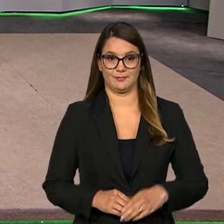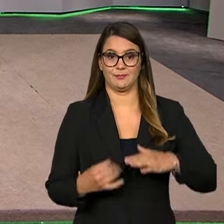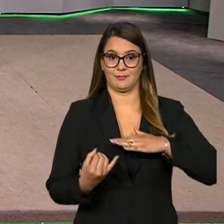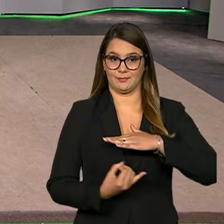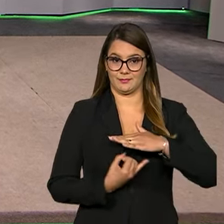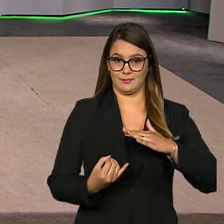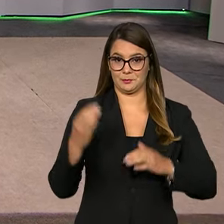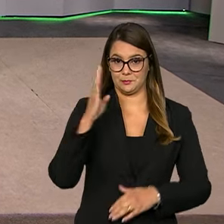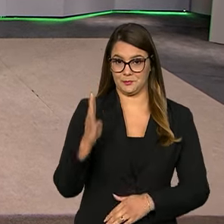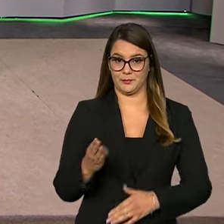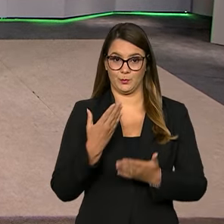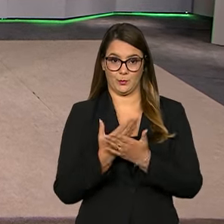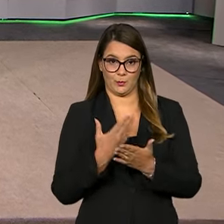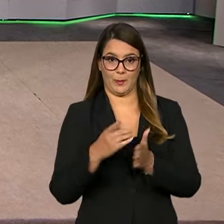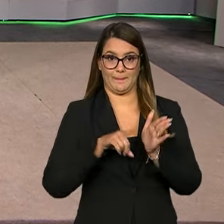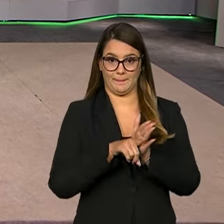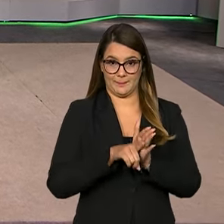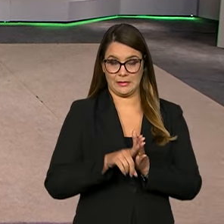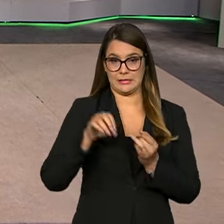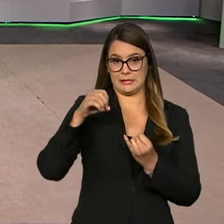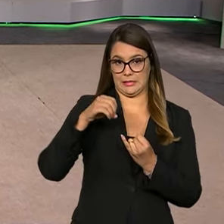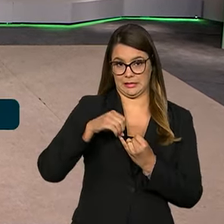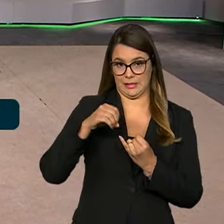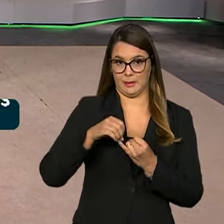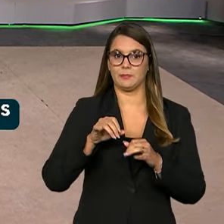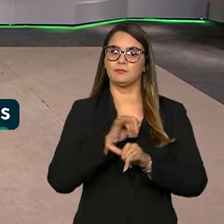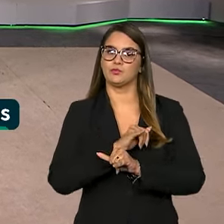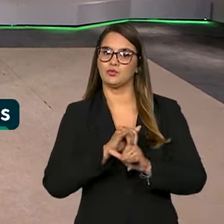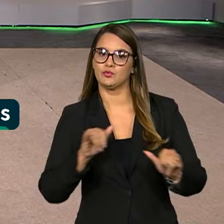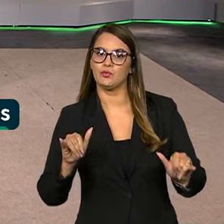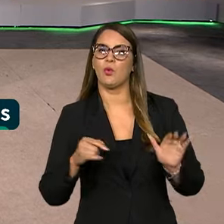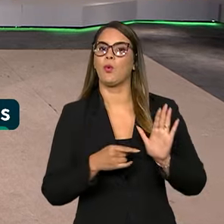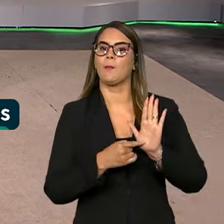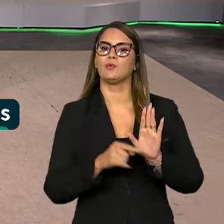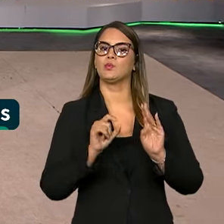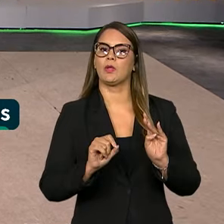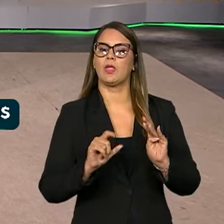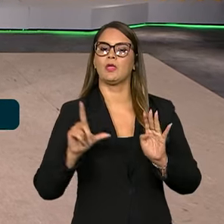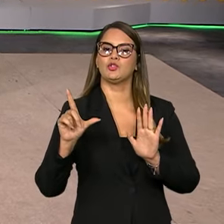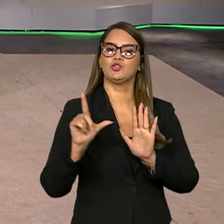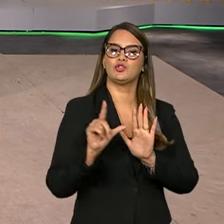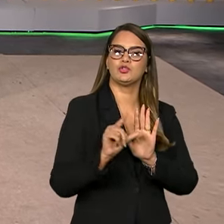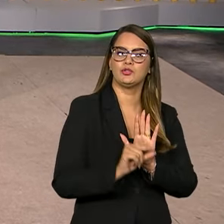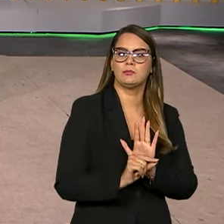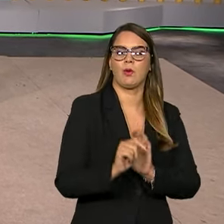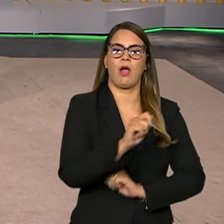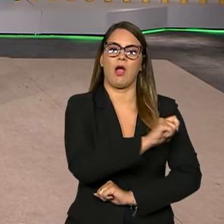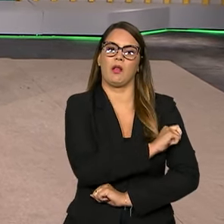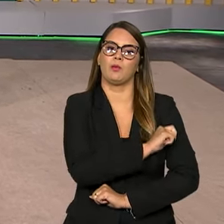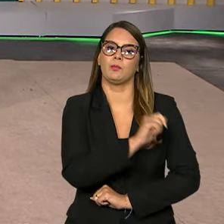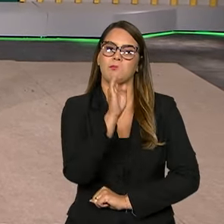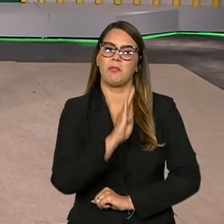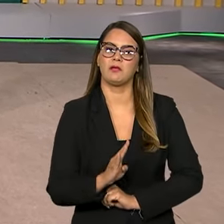dados do Instituto Nacional de estudos e pesquisas educacionais o Inep revela uma queda no desempenho dos Estudantes